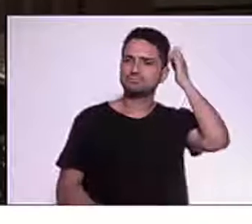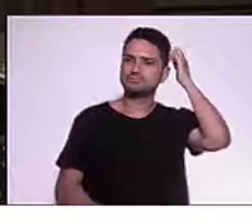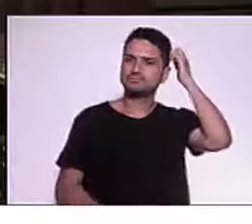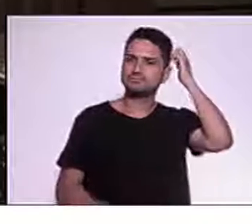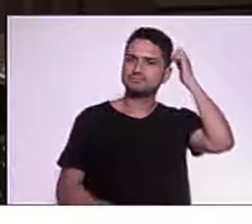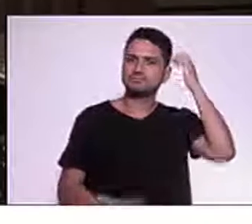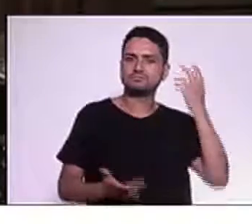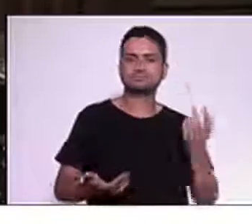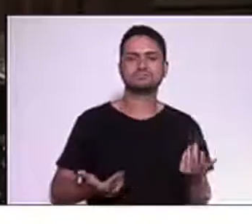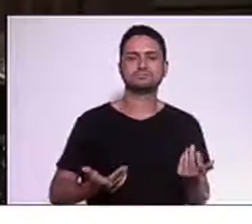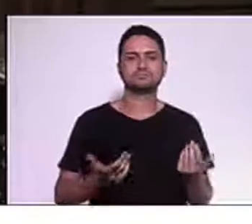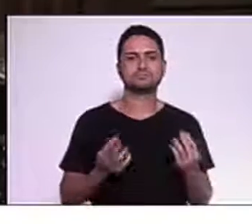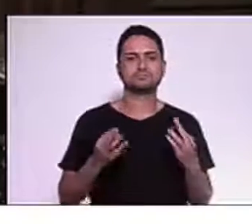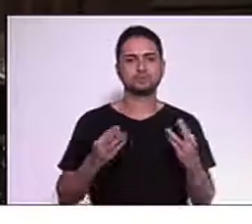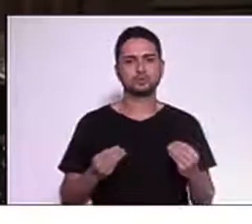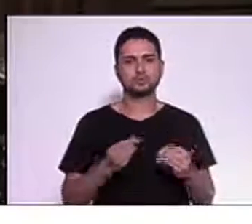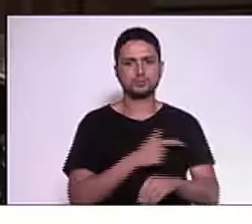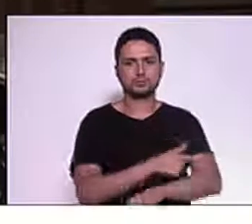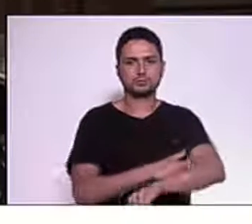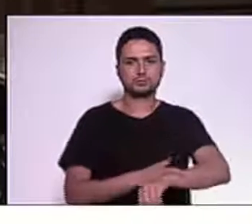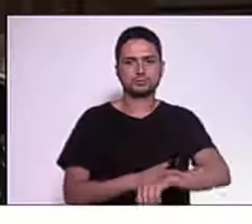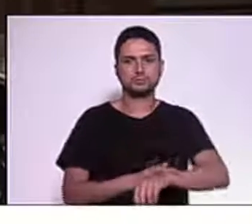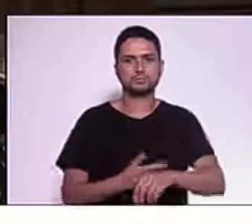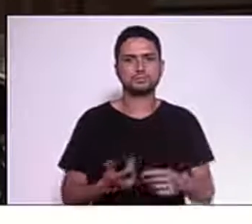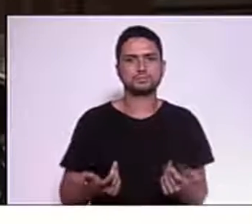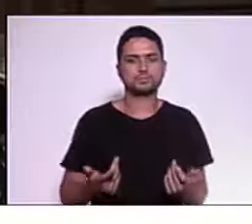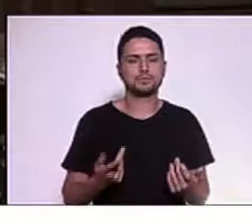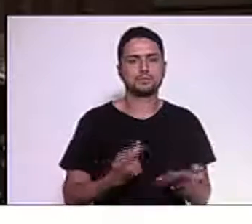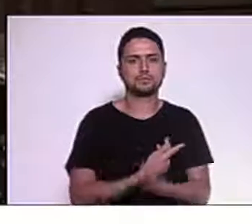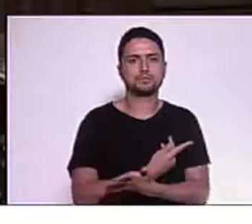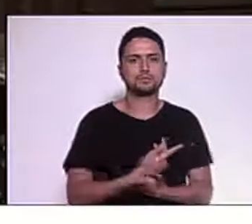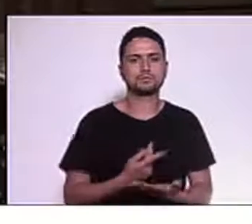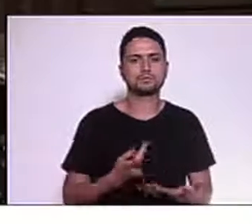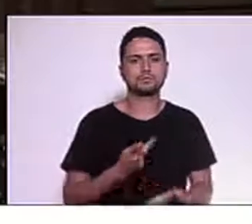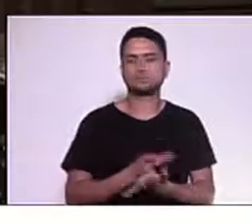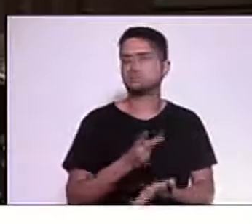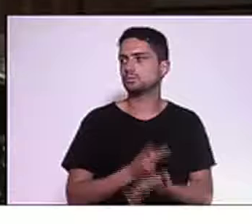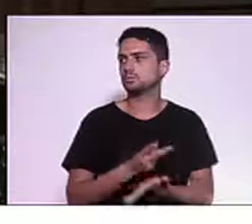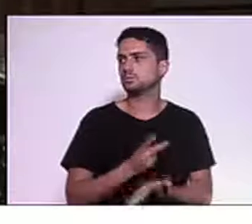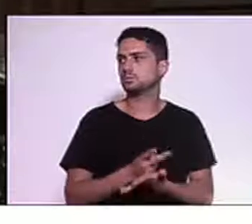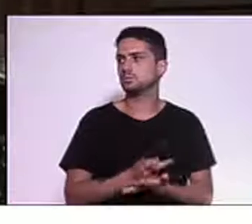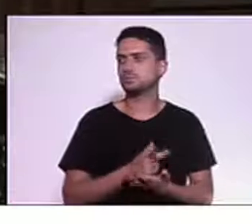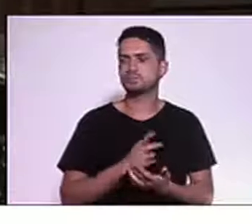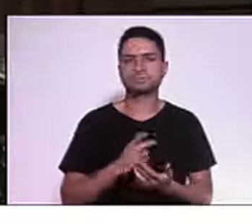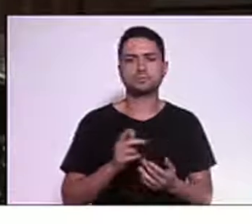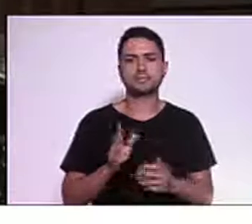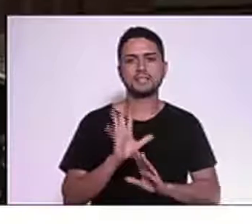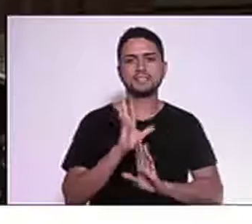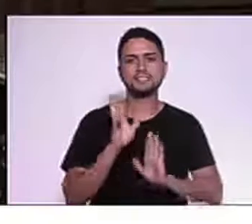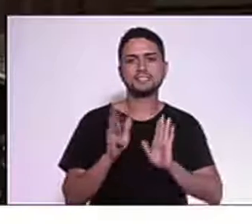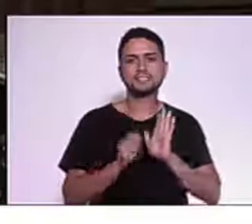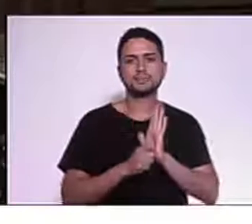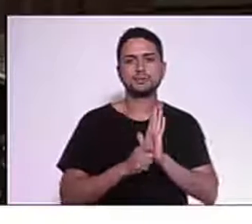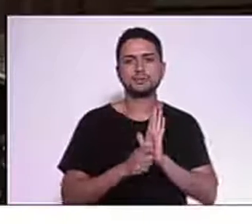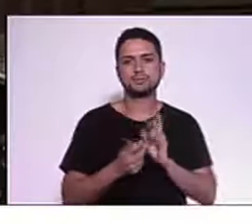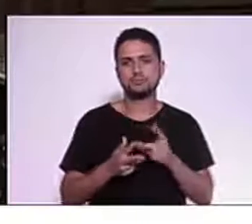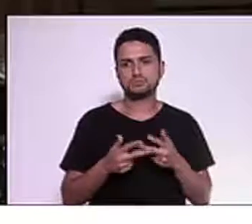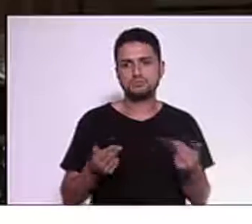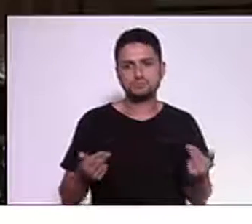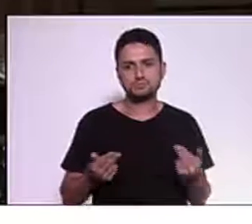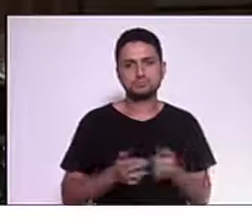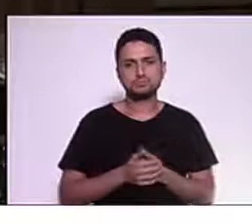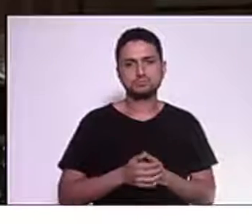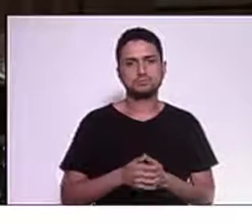as posturas que ali aconteceram, havia sempre algo simbólico. E aquilo que